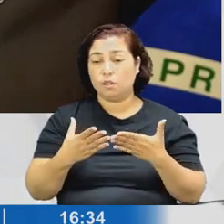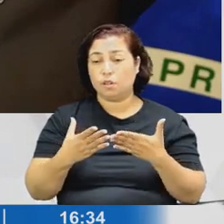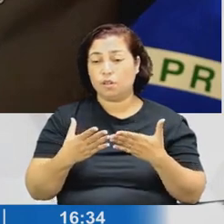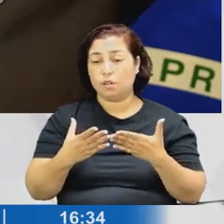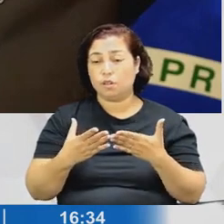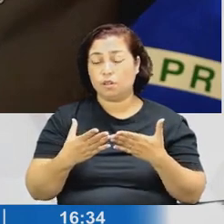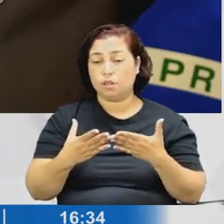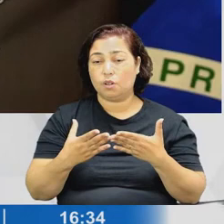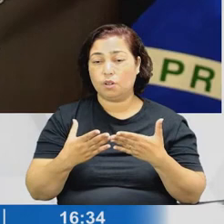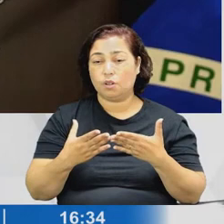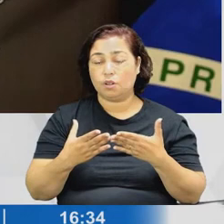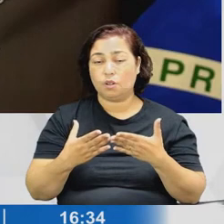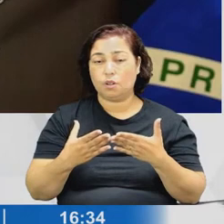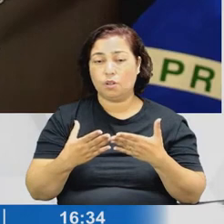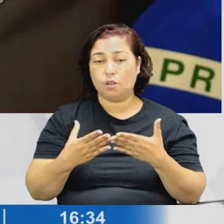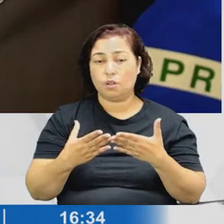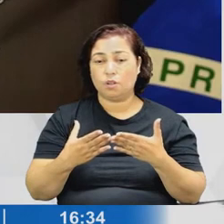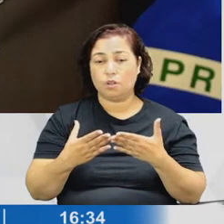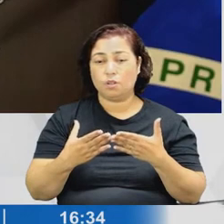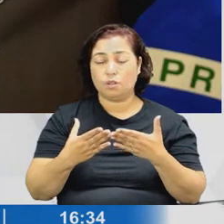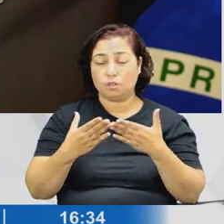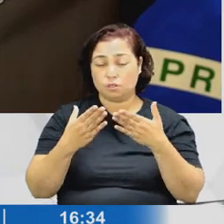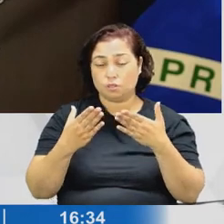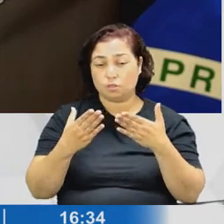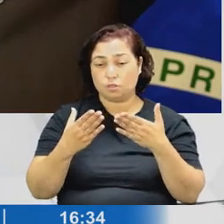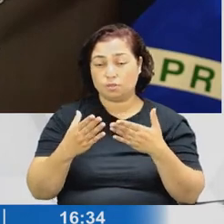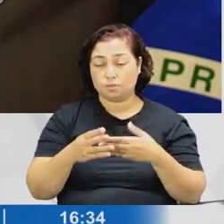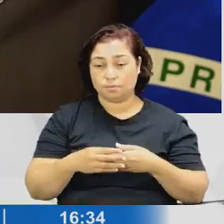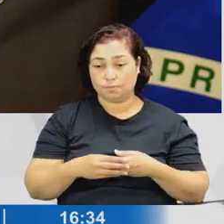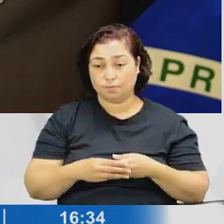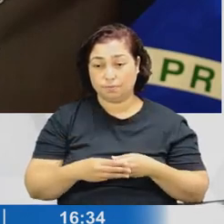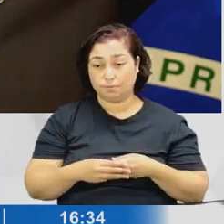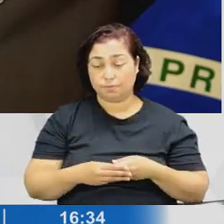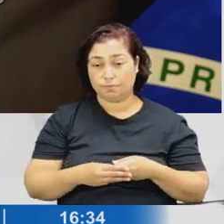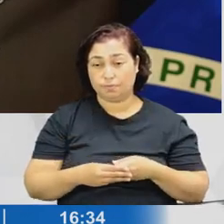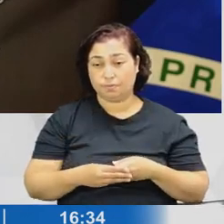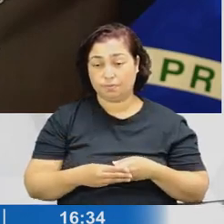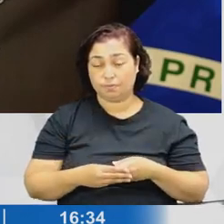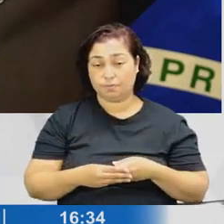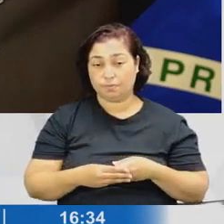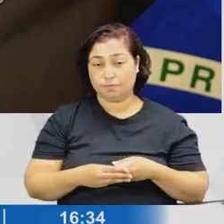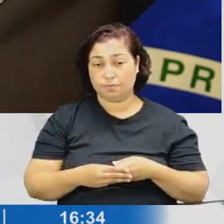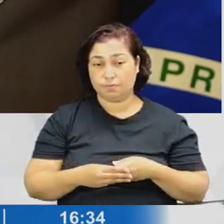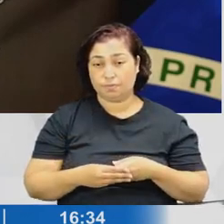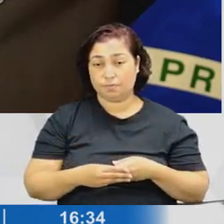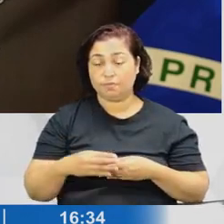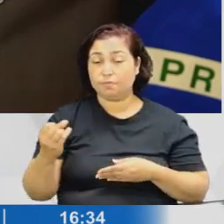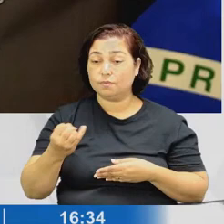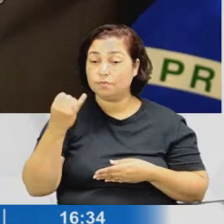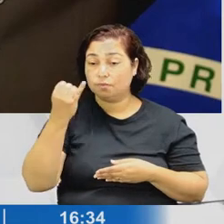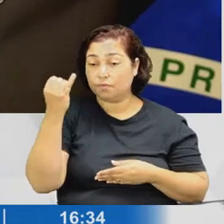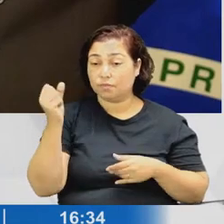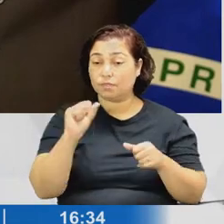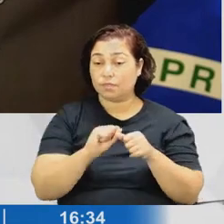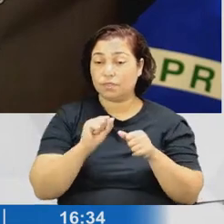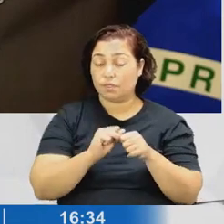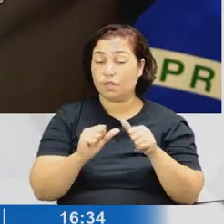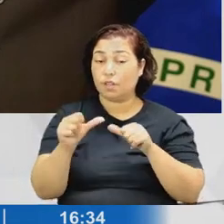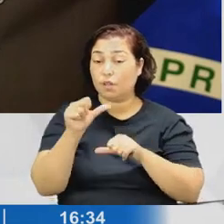Teoricamente com o mercado os liberais foi necessário fazer essa transição